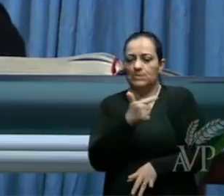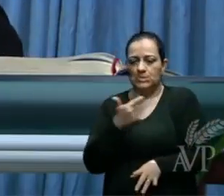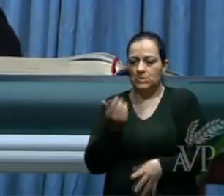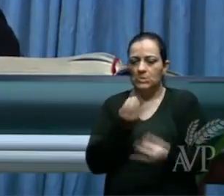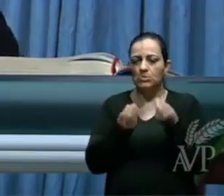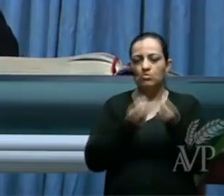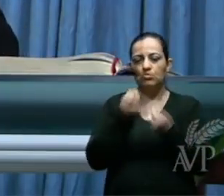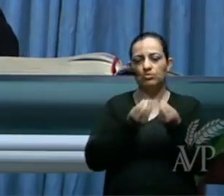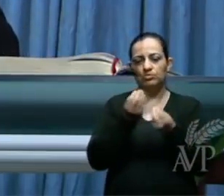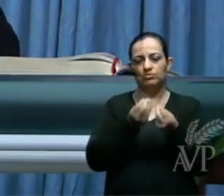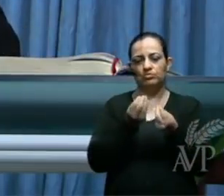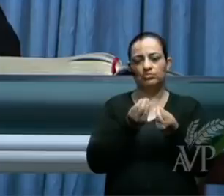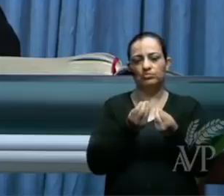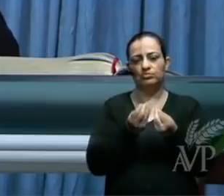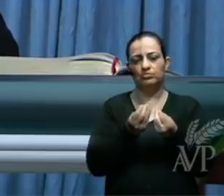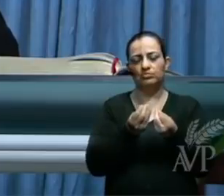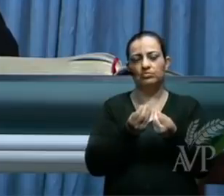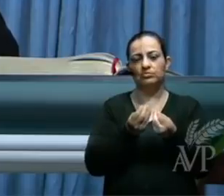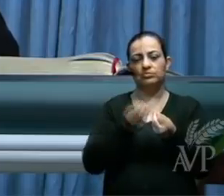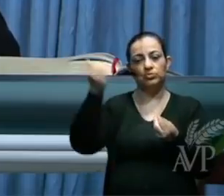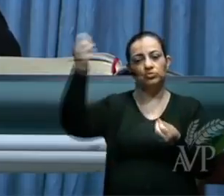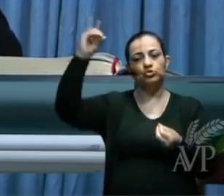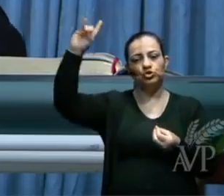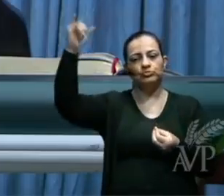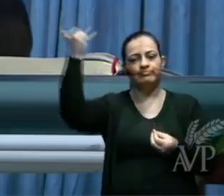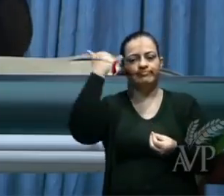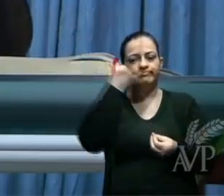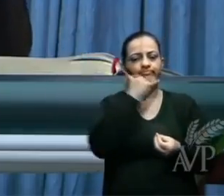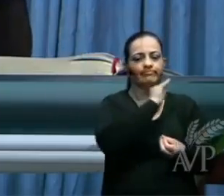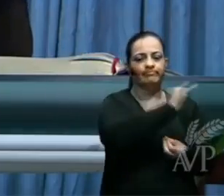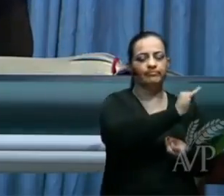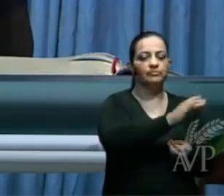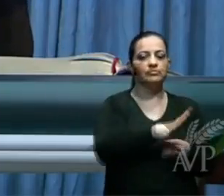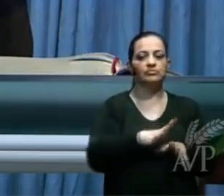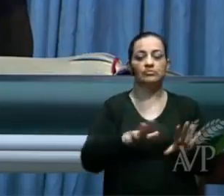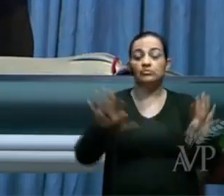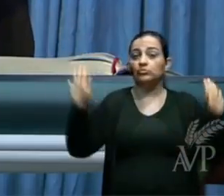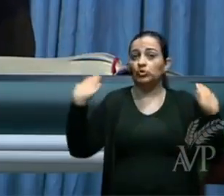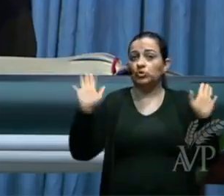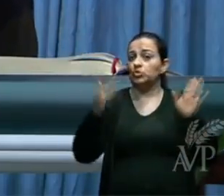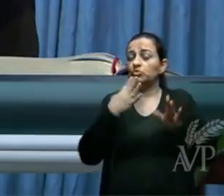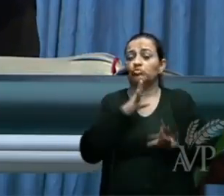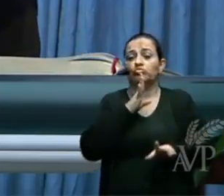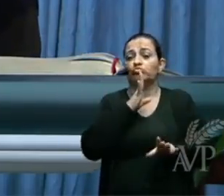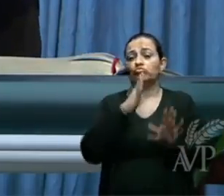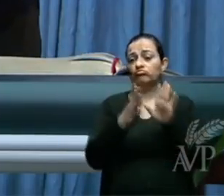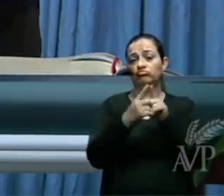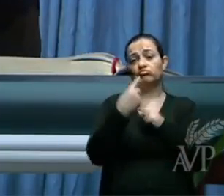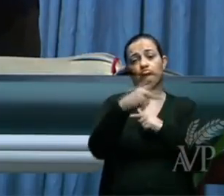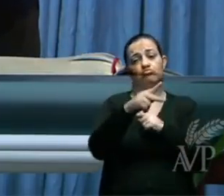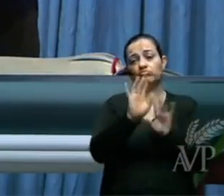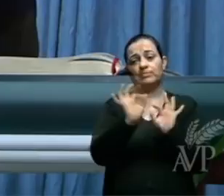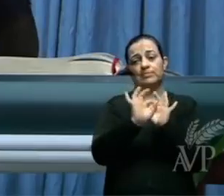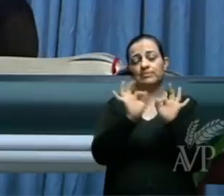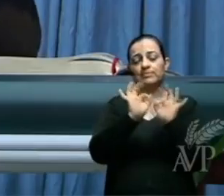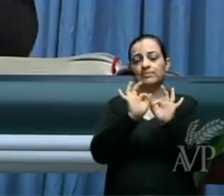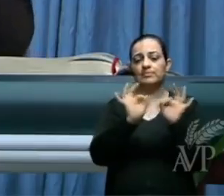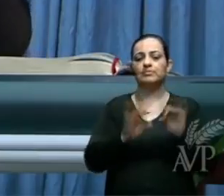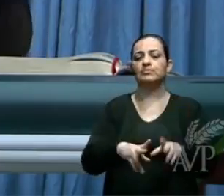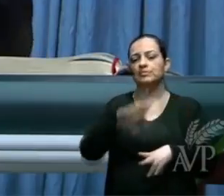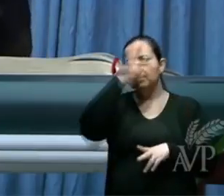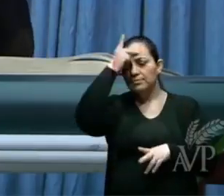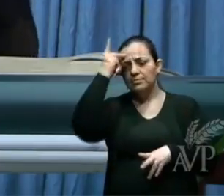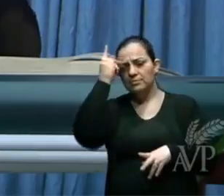fugir e ainda sempre dizia nós somos estranhos quando ele viu que era uma